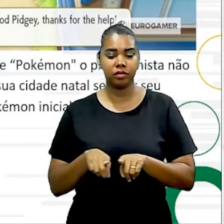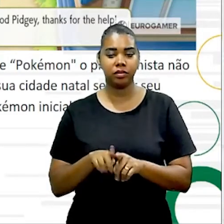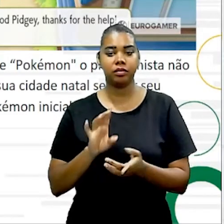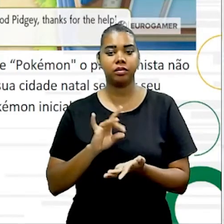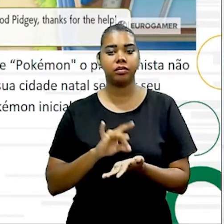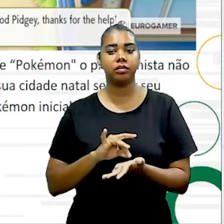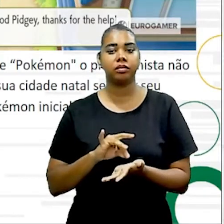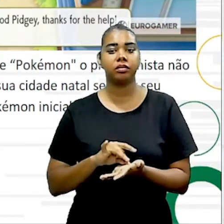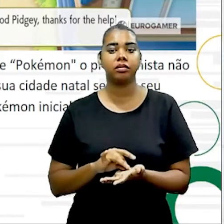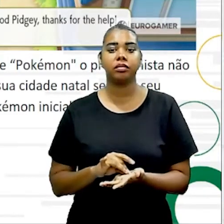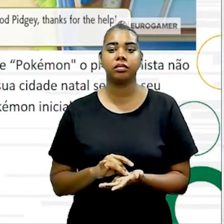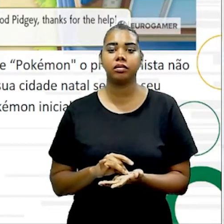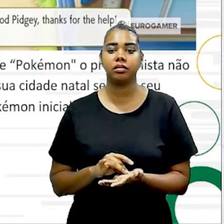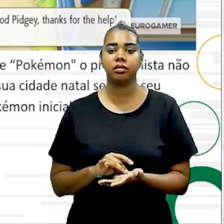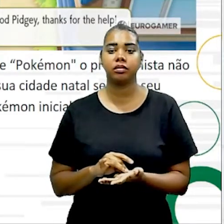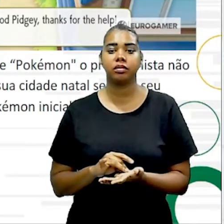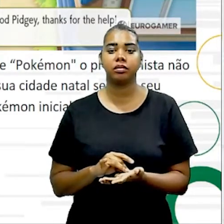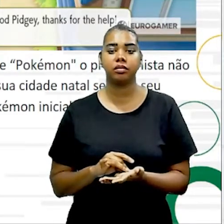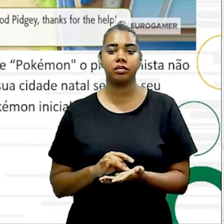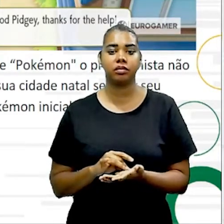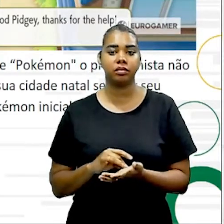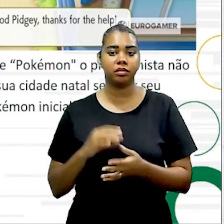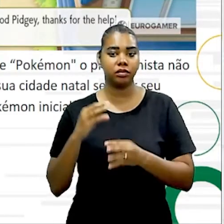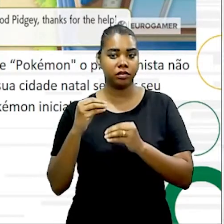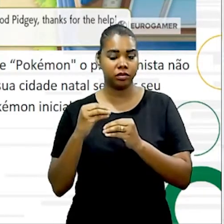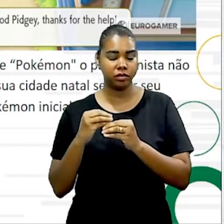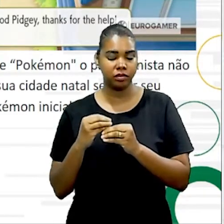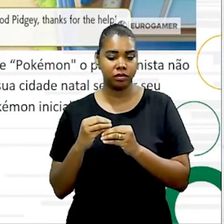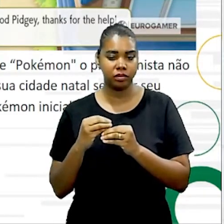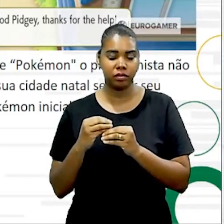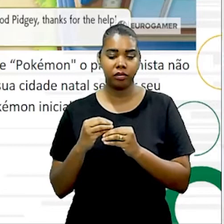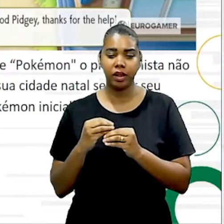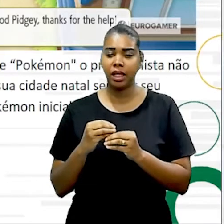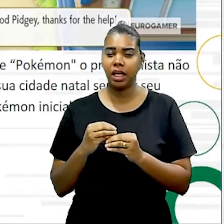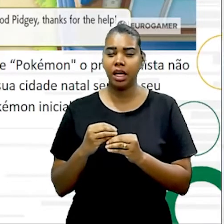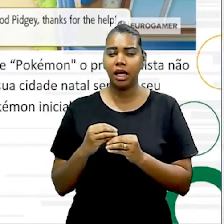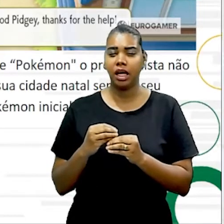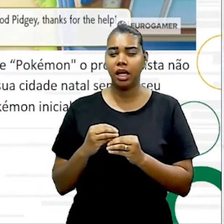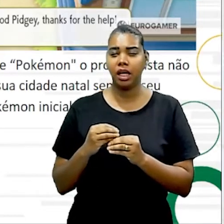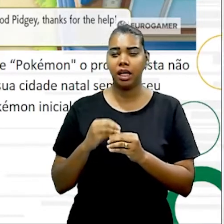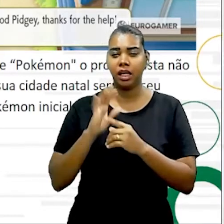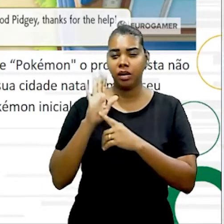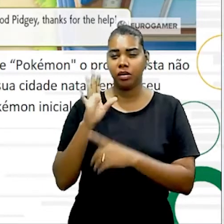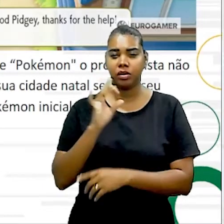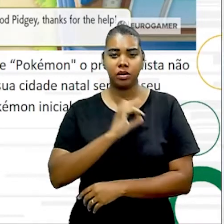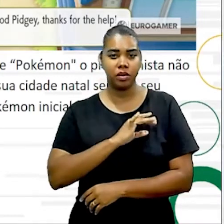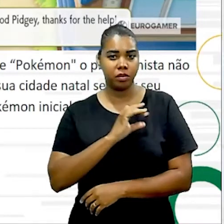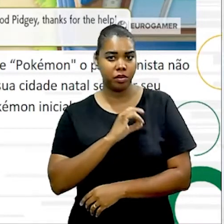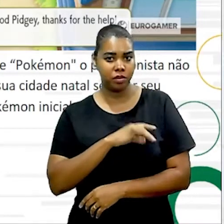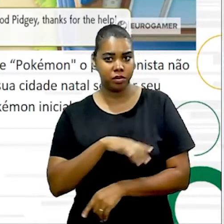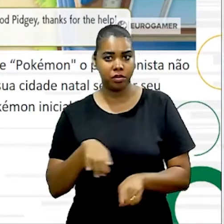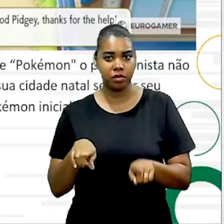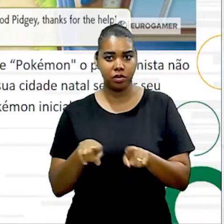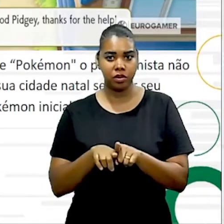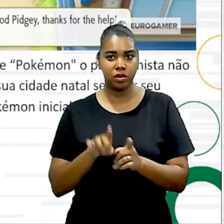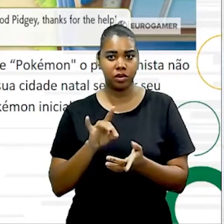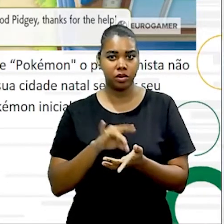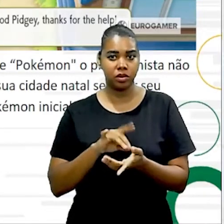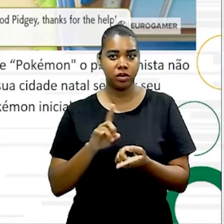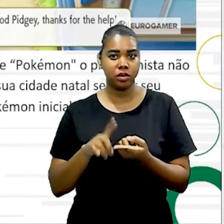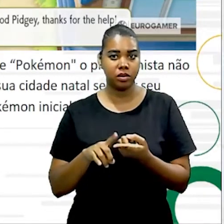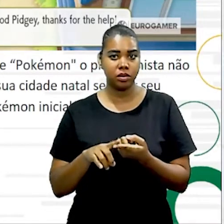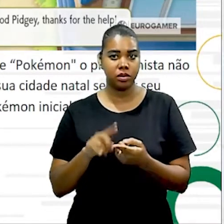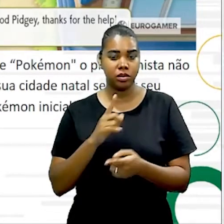pode acontecer de várias formas. Ele pode recusar por si mesmo, geralmente por medo ou talvez por estar numa zona de